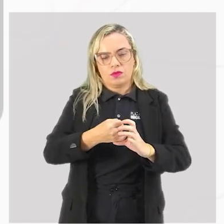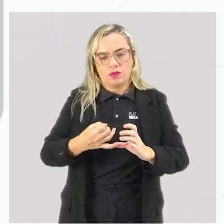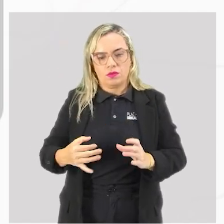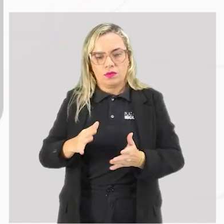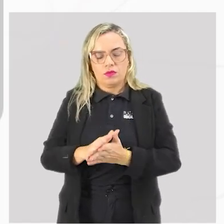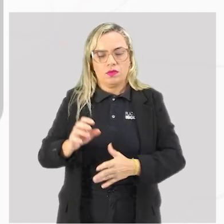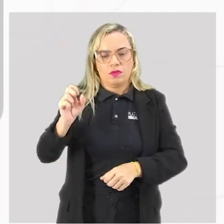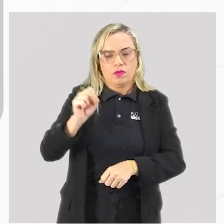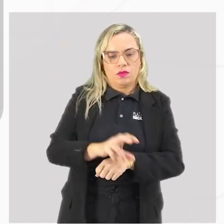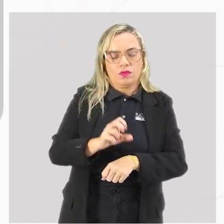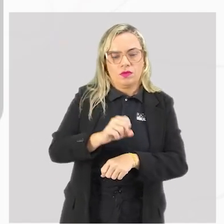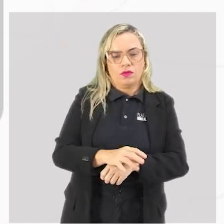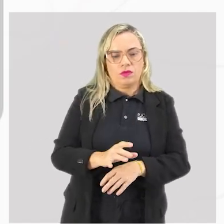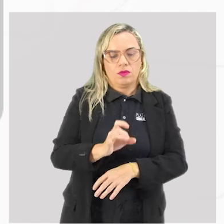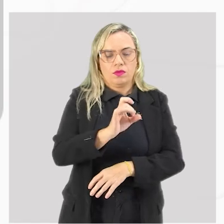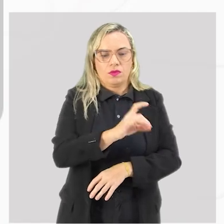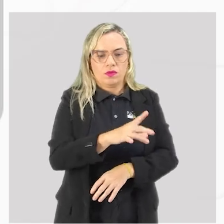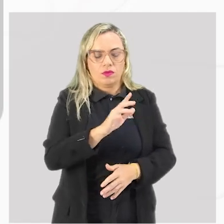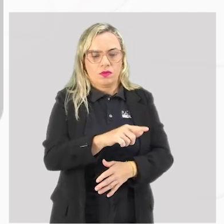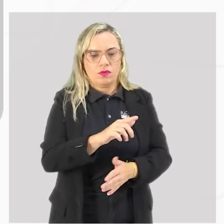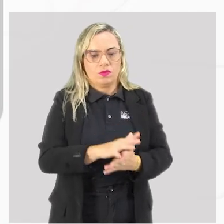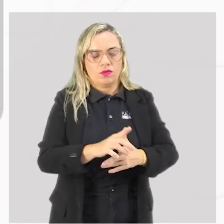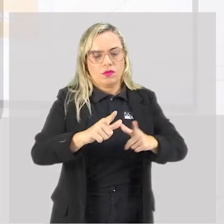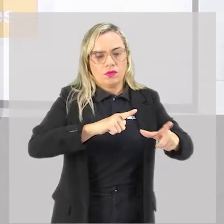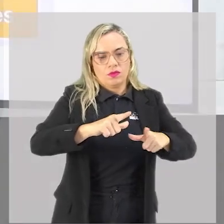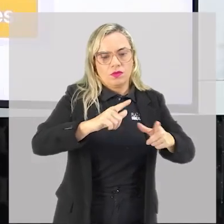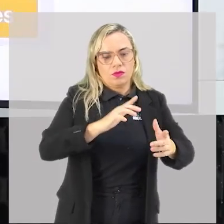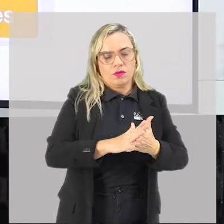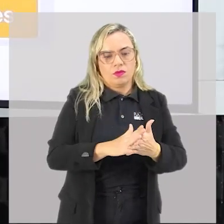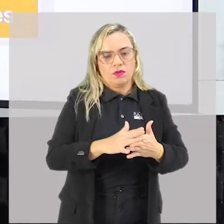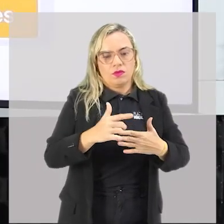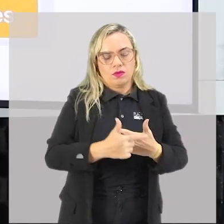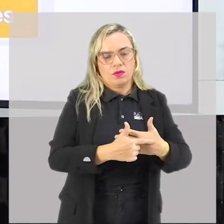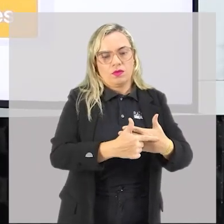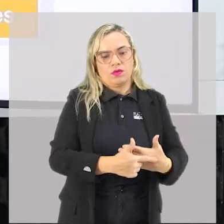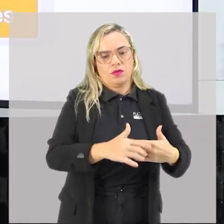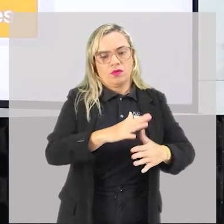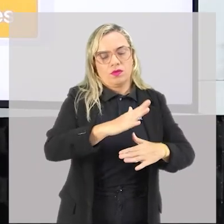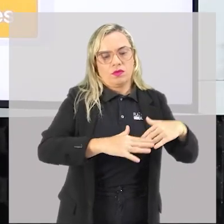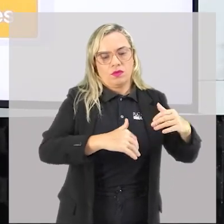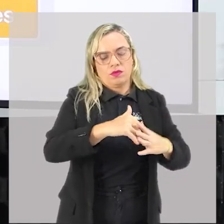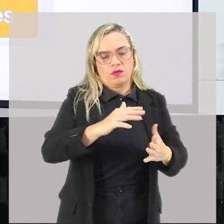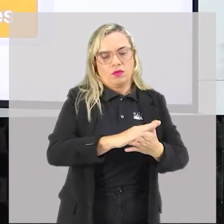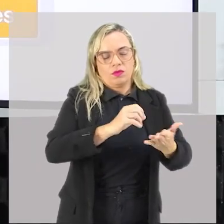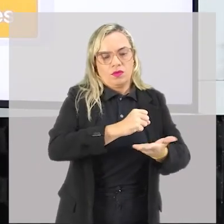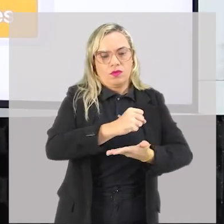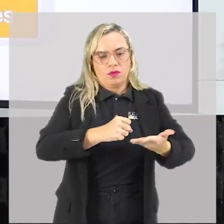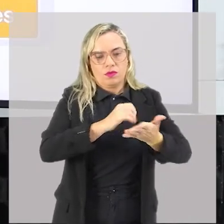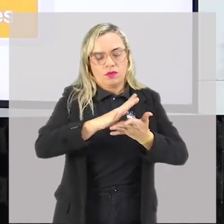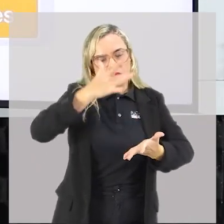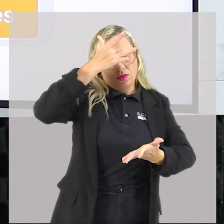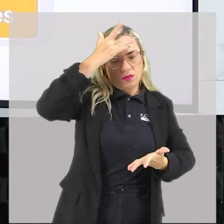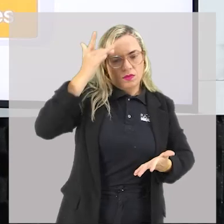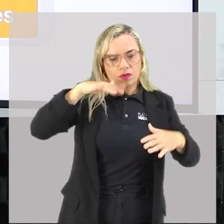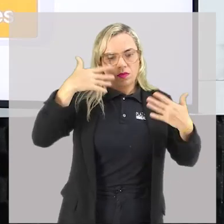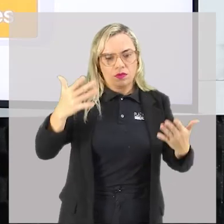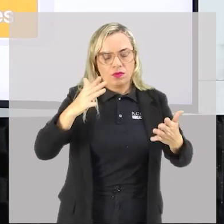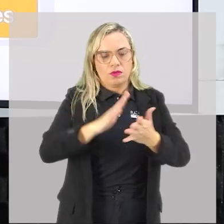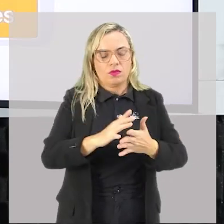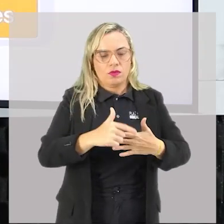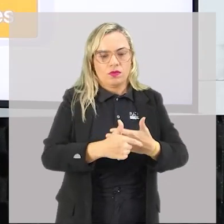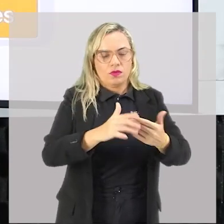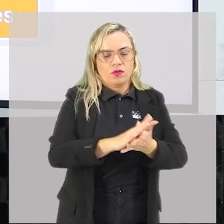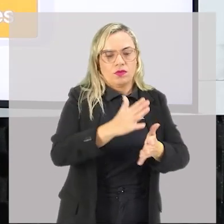Então você tem uma vaga para determinada função e a entrevista vai basear a capacidade que aquele candidato tem de desempenhar a função,